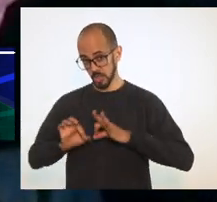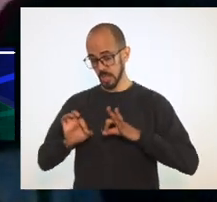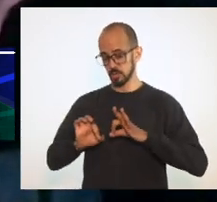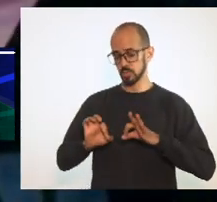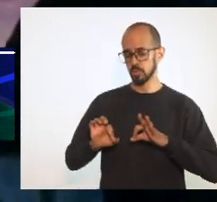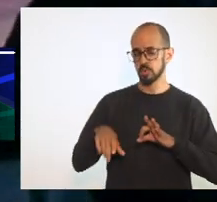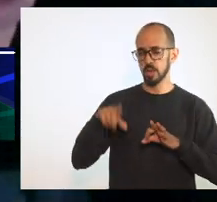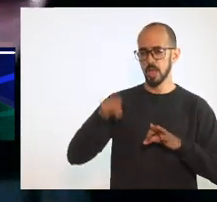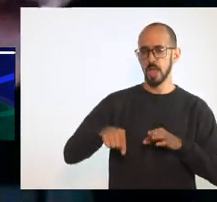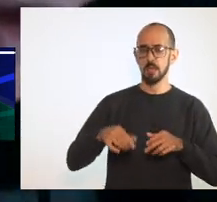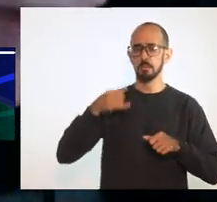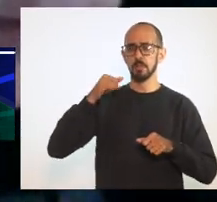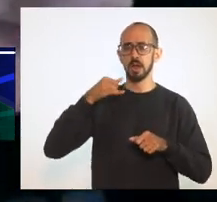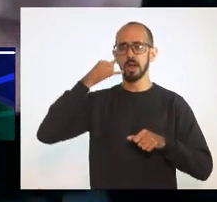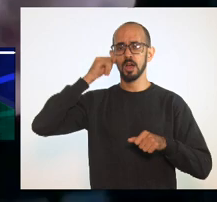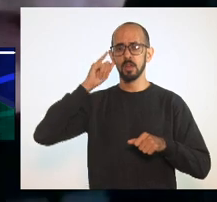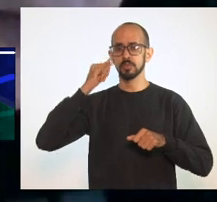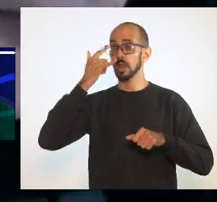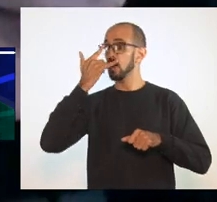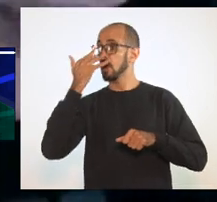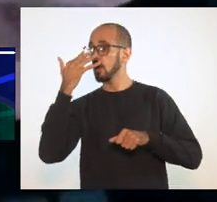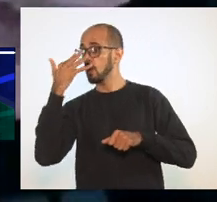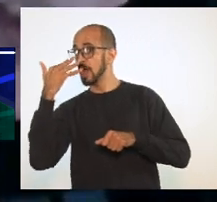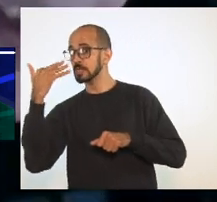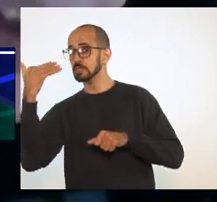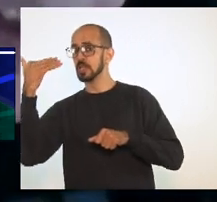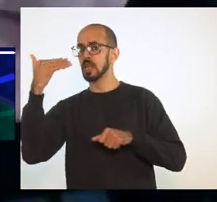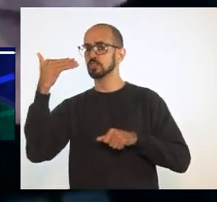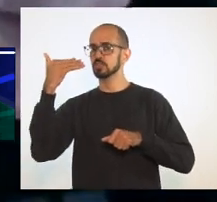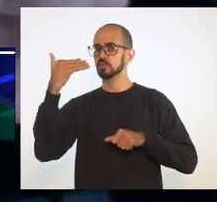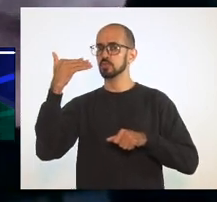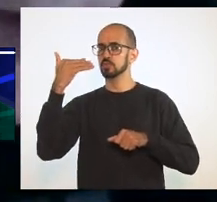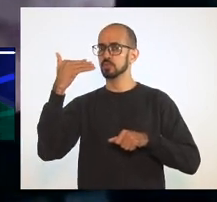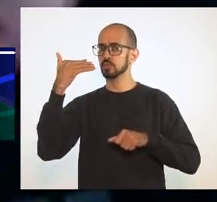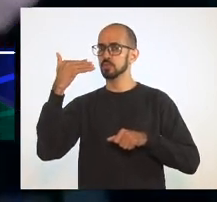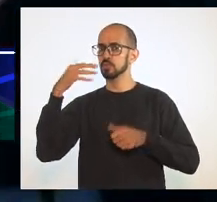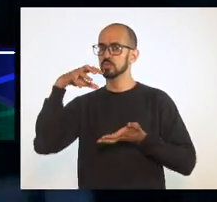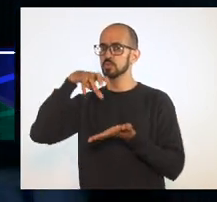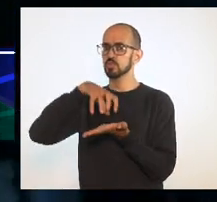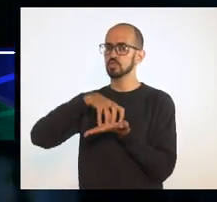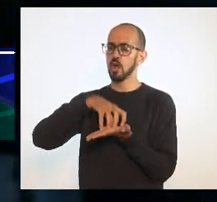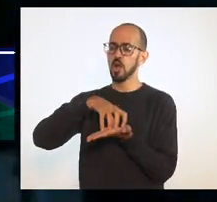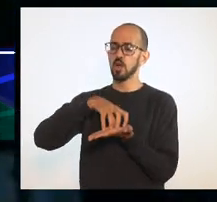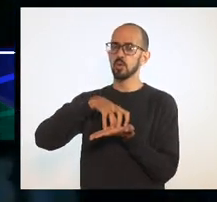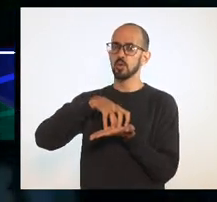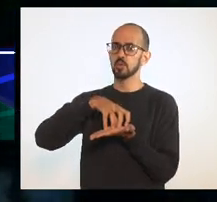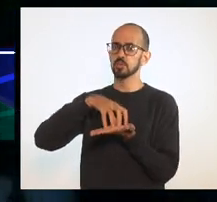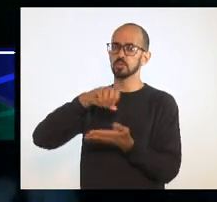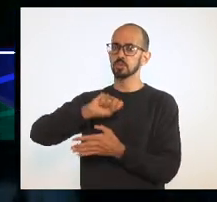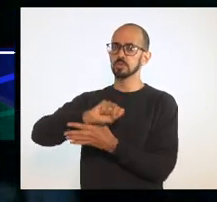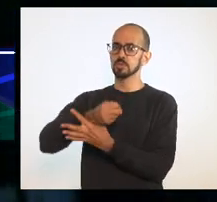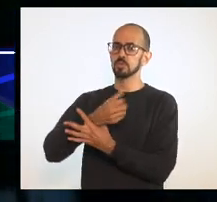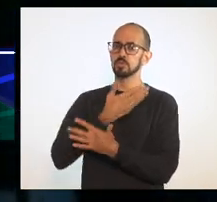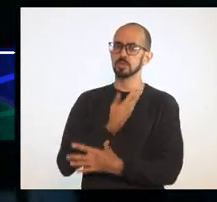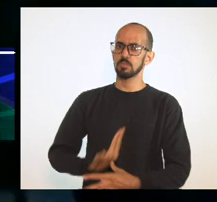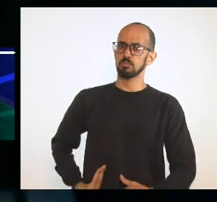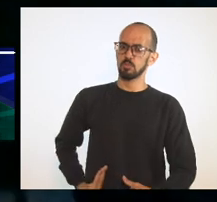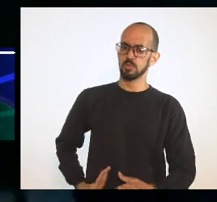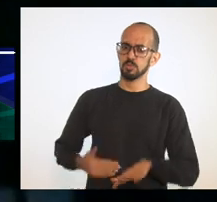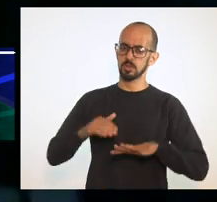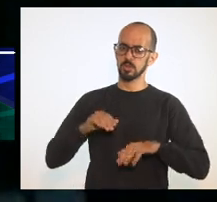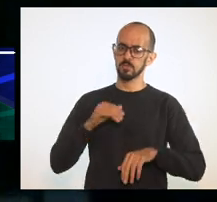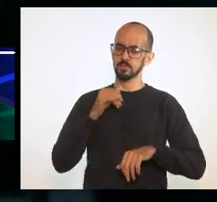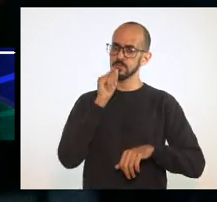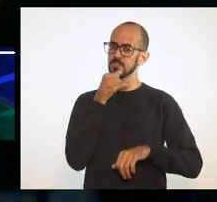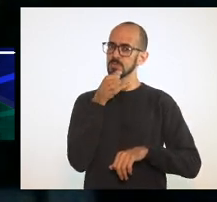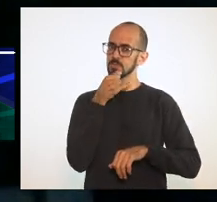o assédio nos órgãos de segurança pública. O assédio existe,